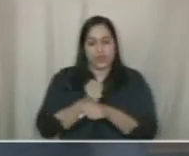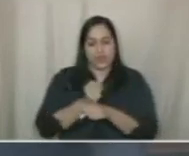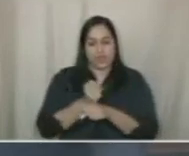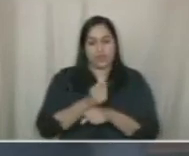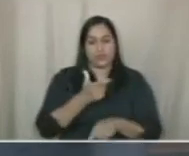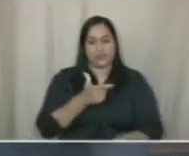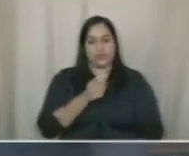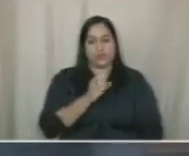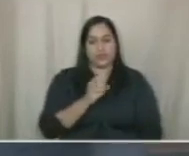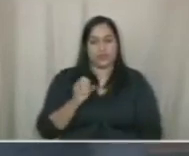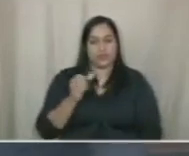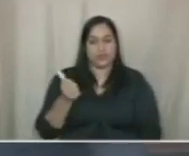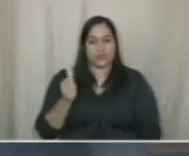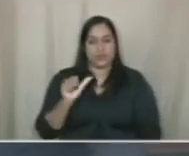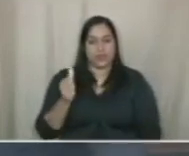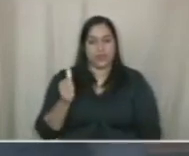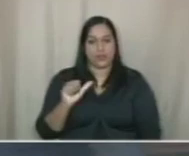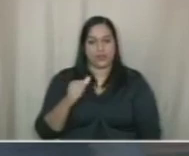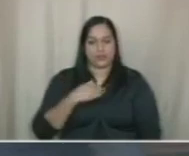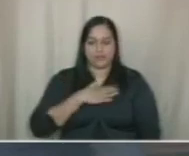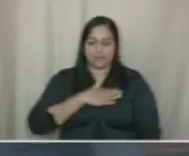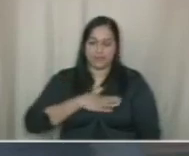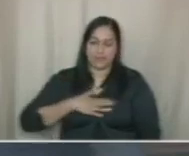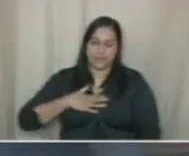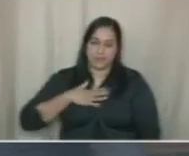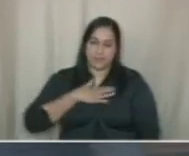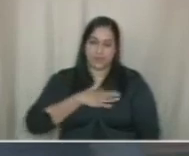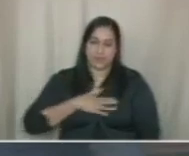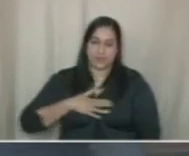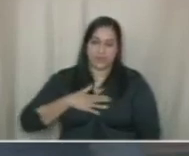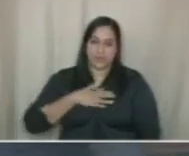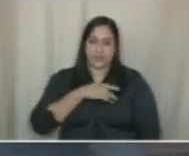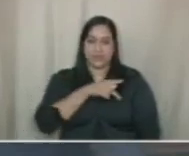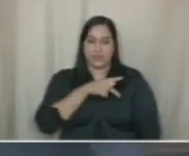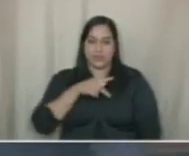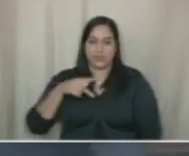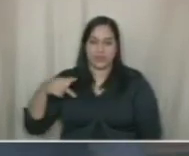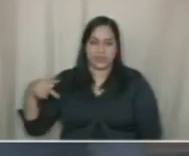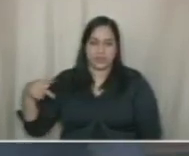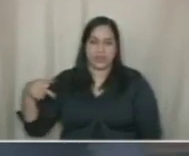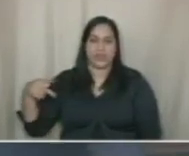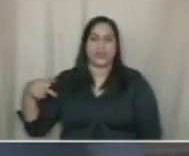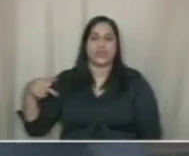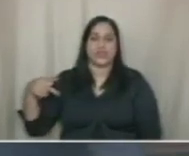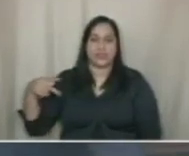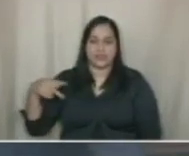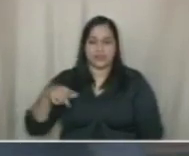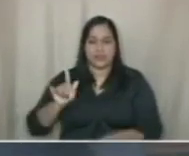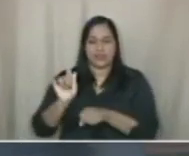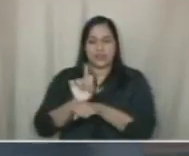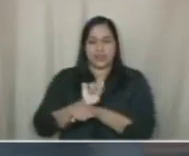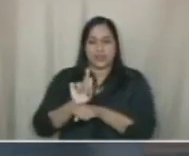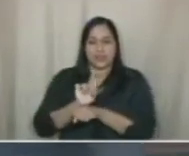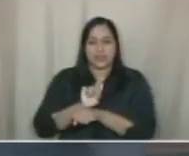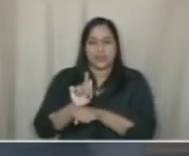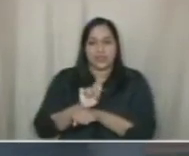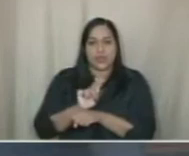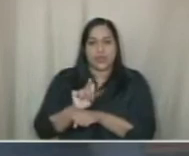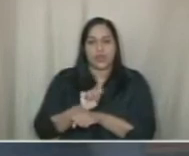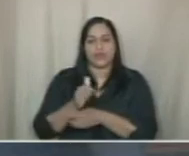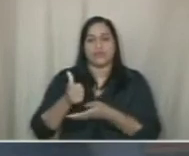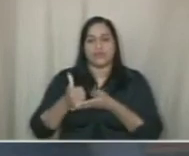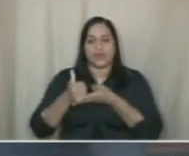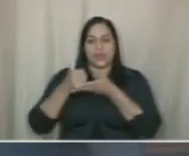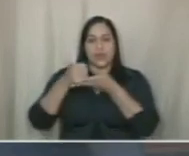e eu quero deixar aqui registrado a minha satisfação senhora presidente de ser gestor governamental de